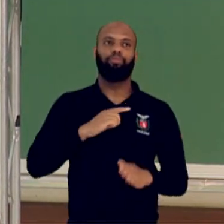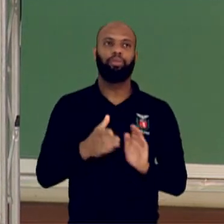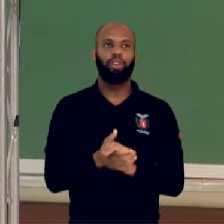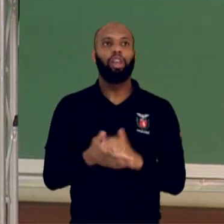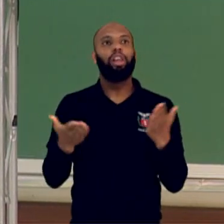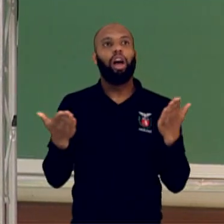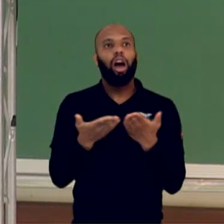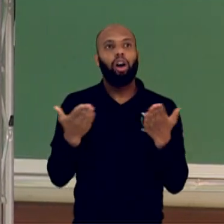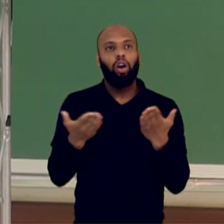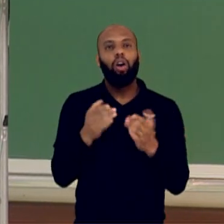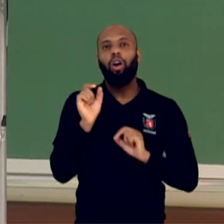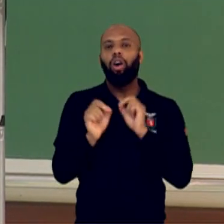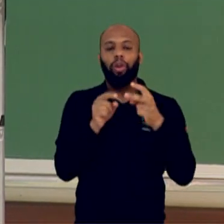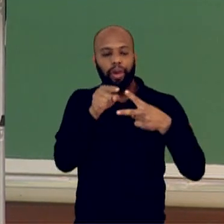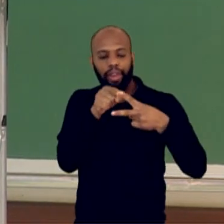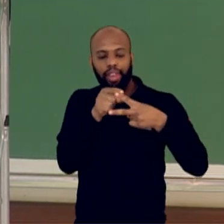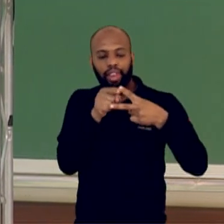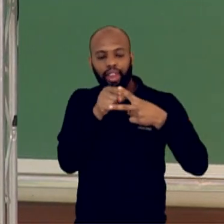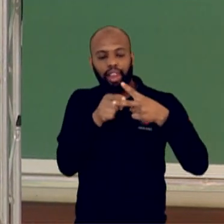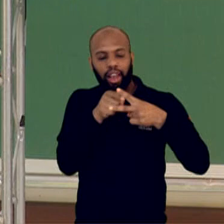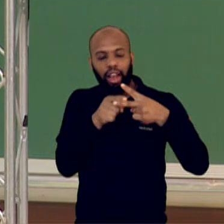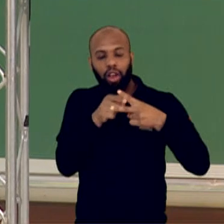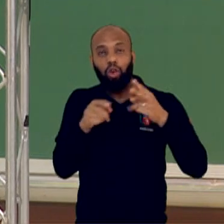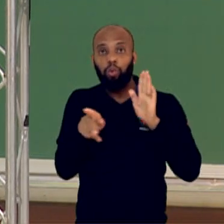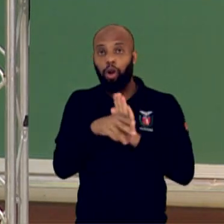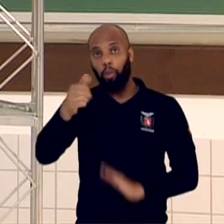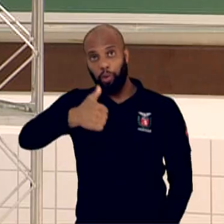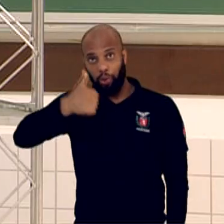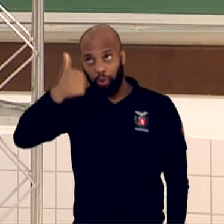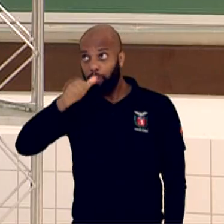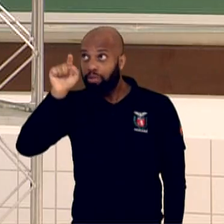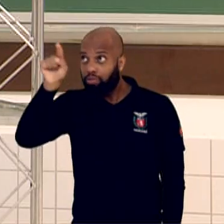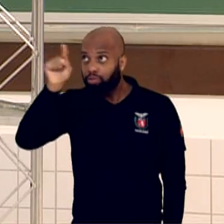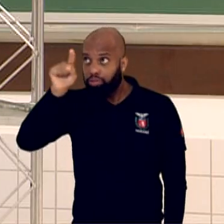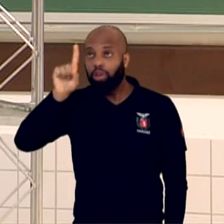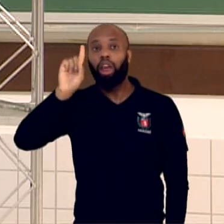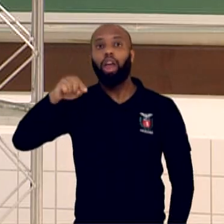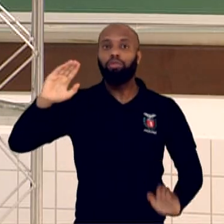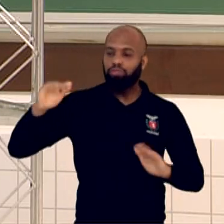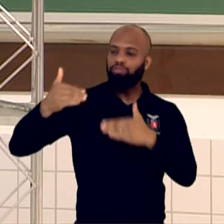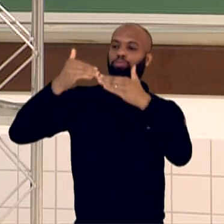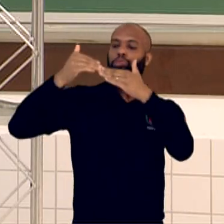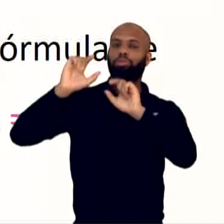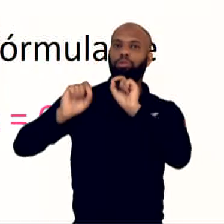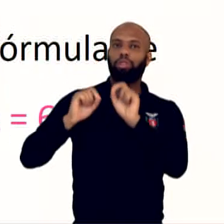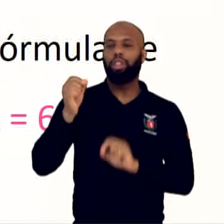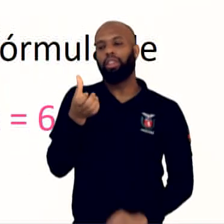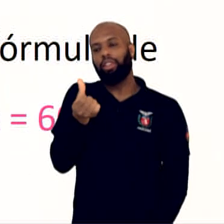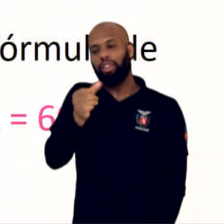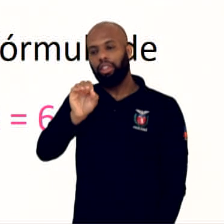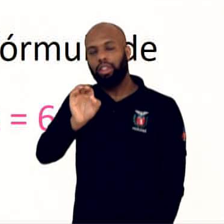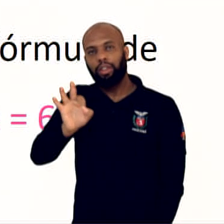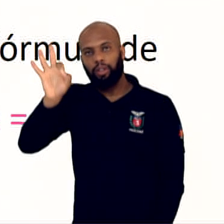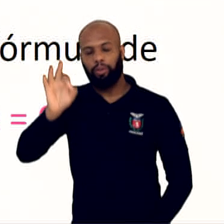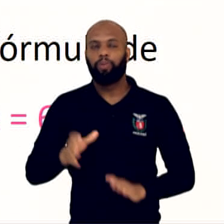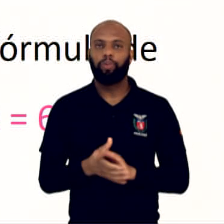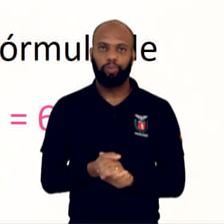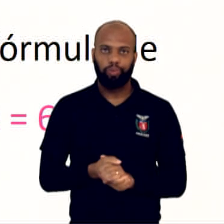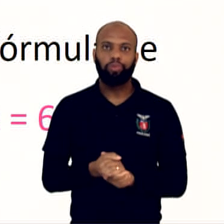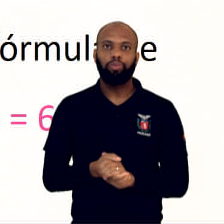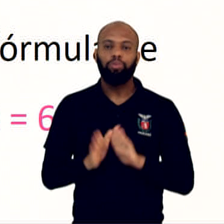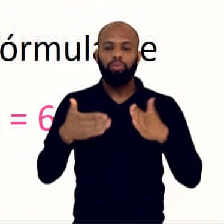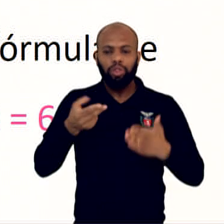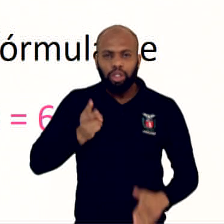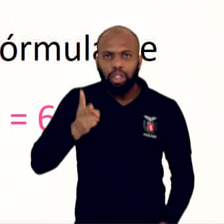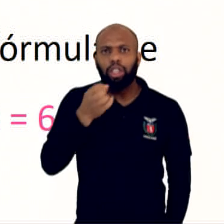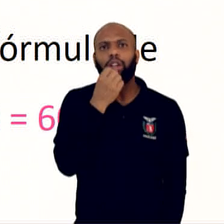nesse caso, né, o ângulo correspondente reduzido ao primeiro quadrante, equivale a 60 graus. Tá? Então,